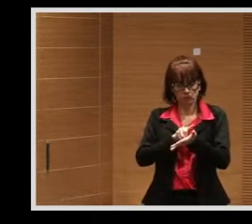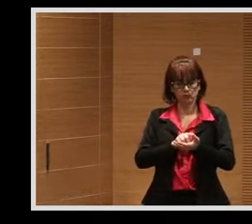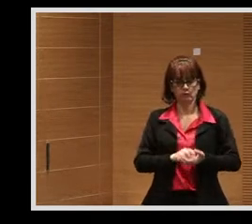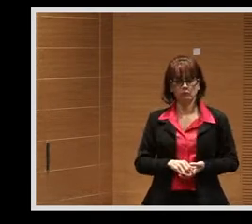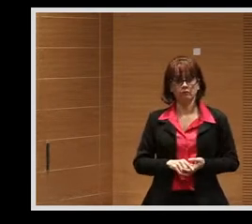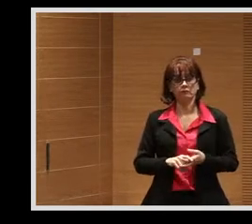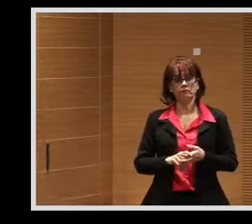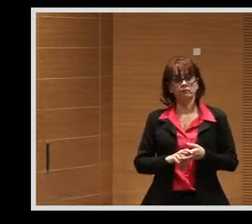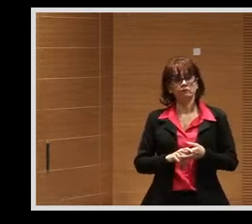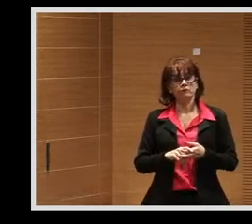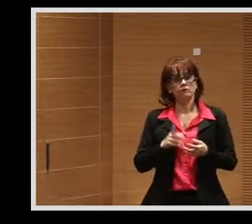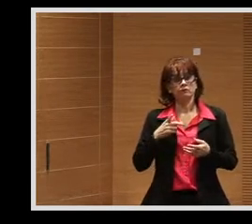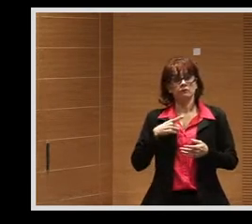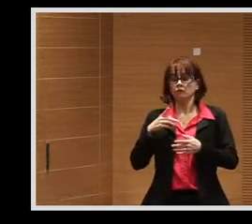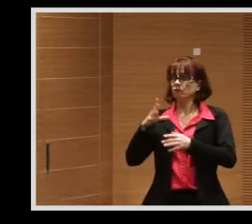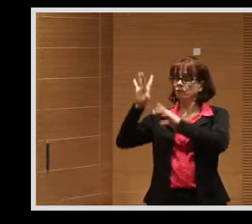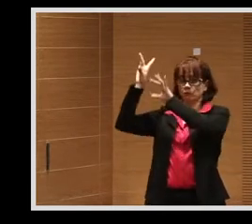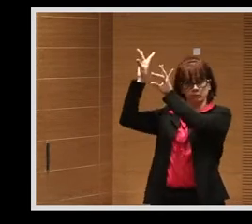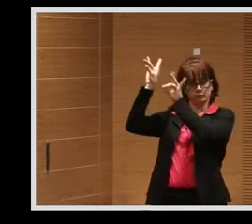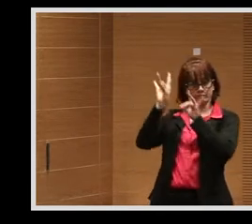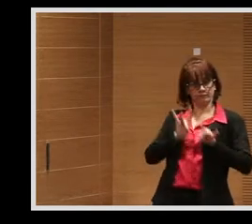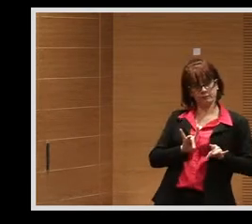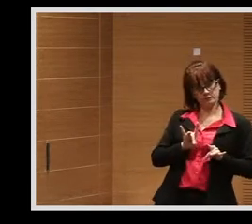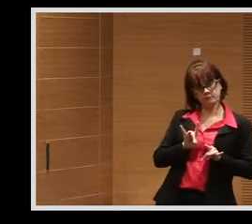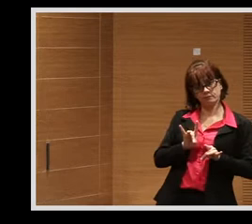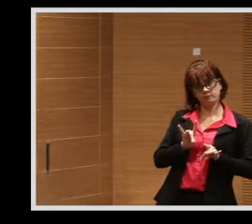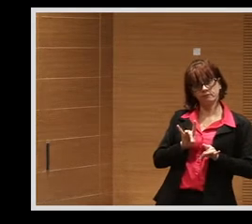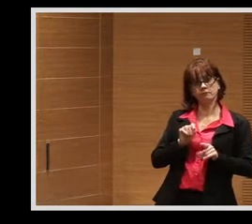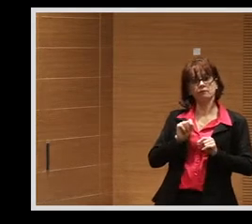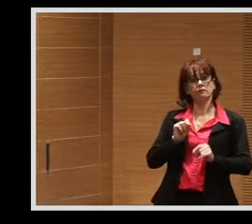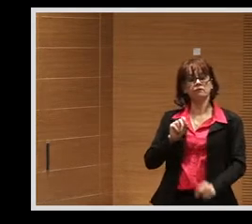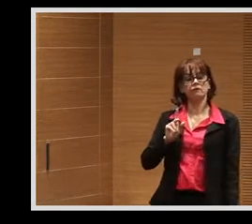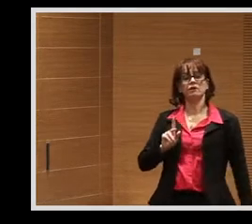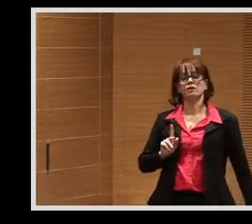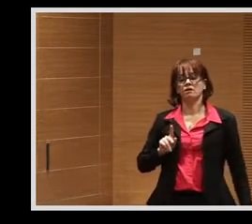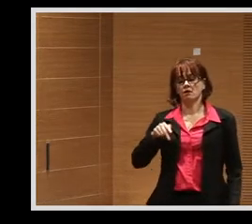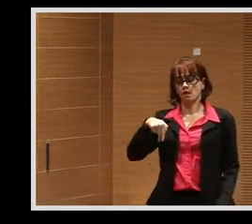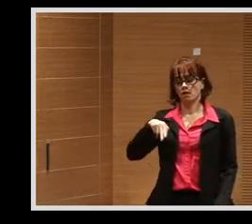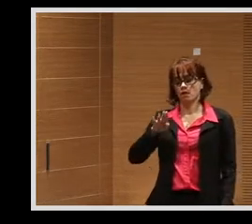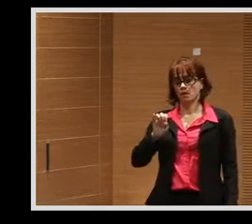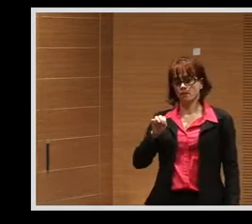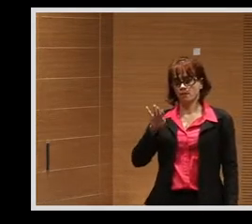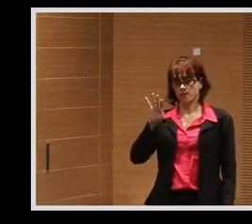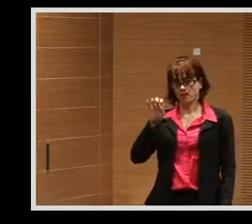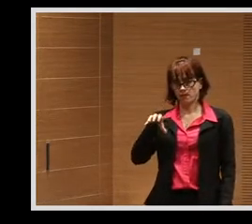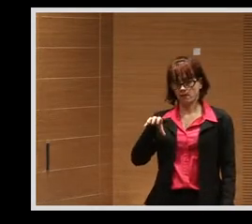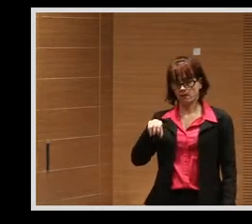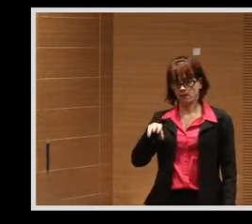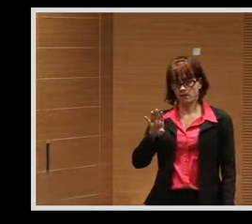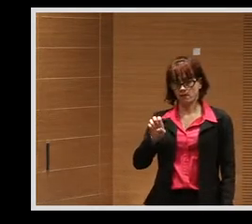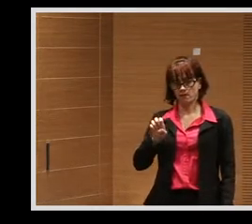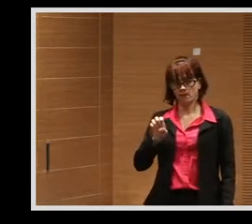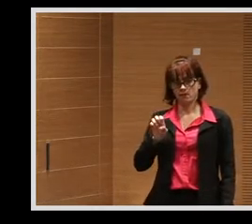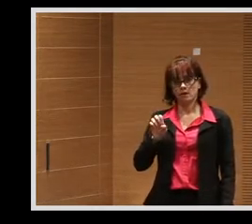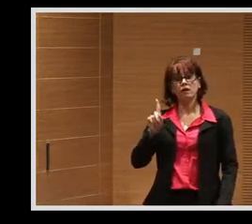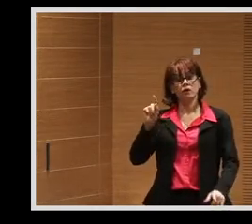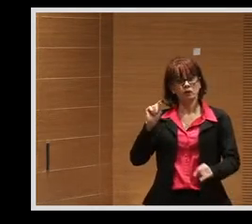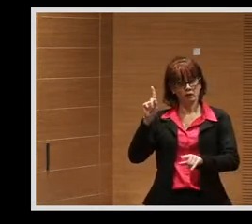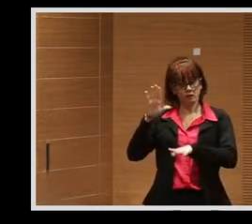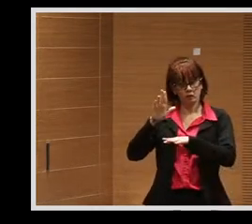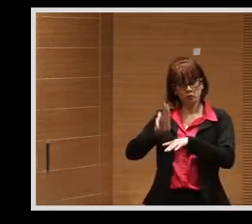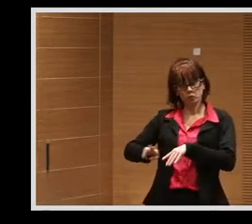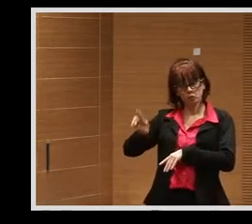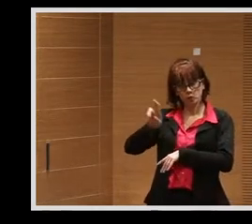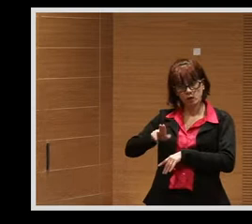gente adaptou do Quebec, né, com o movimento de usuários, o movimento protagonista de usuários, que construíram o guia